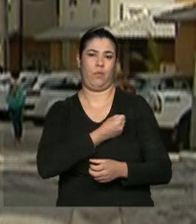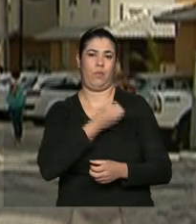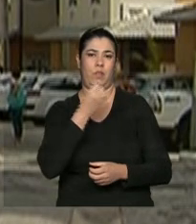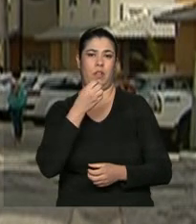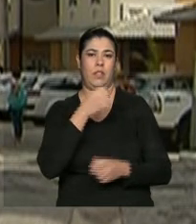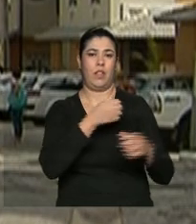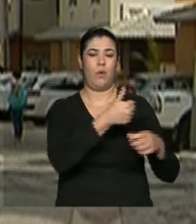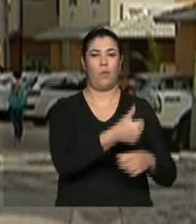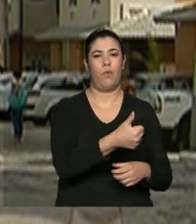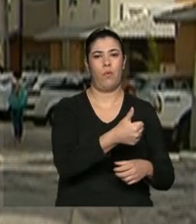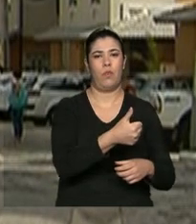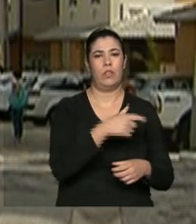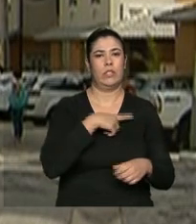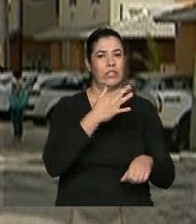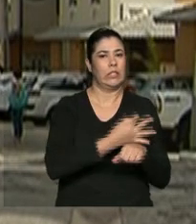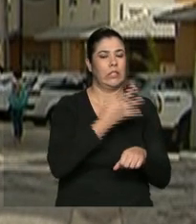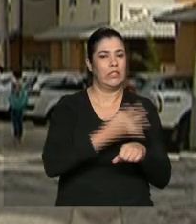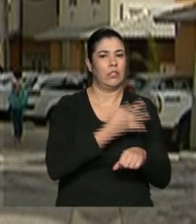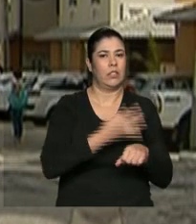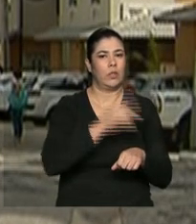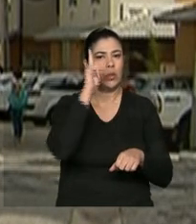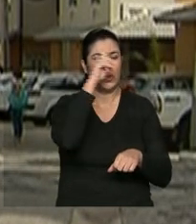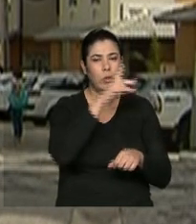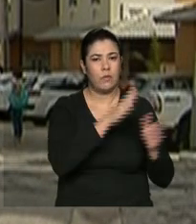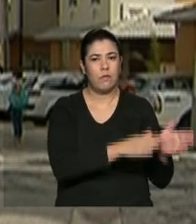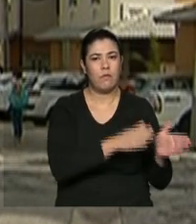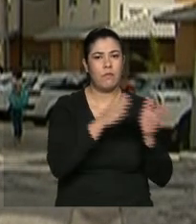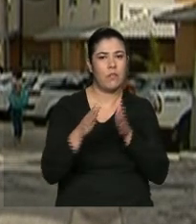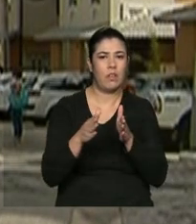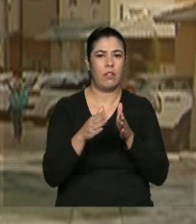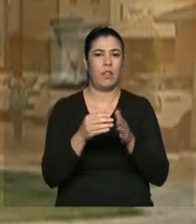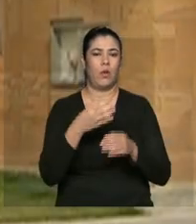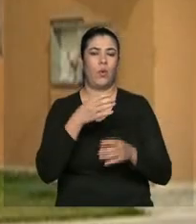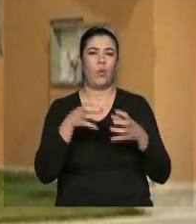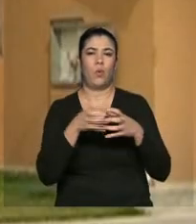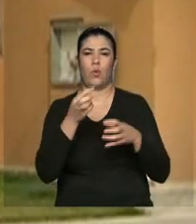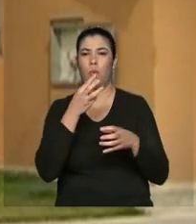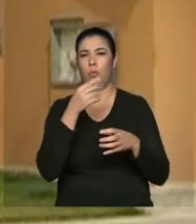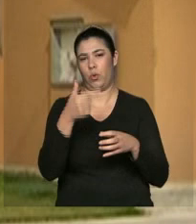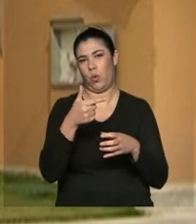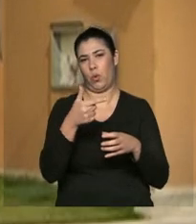condições de suportar a prestação da faixa 2. Para essas famílias,